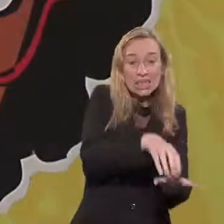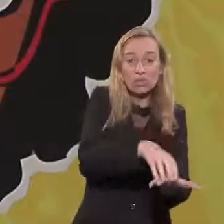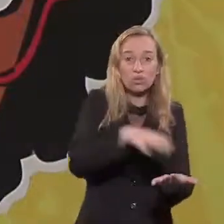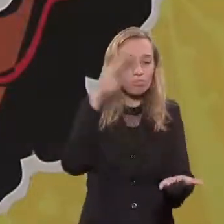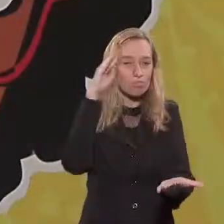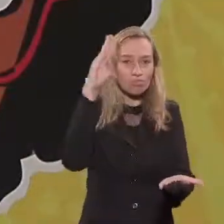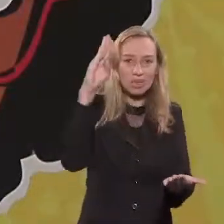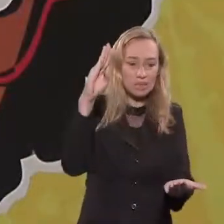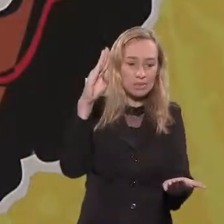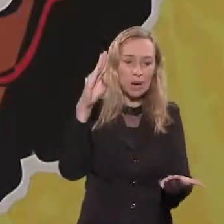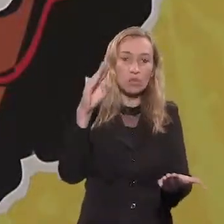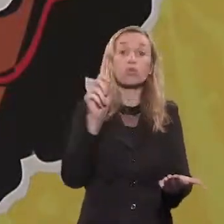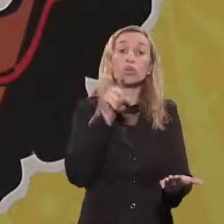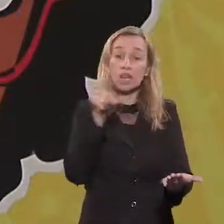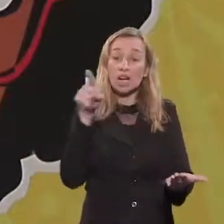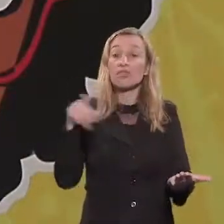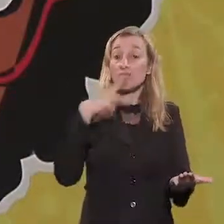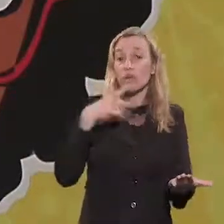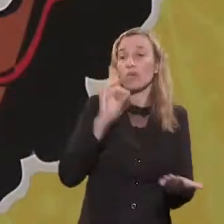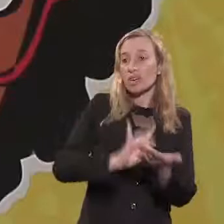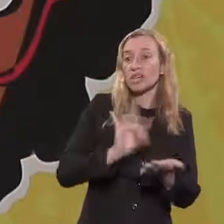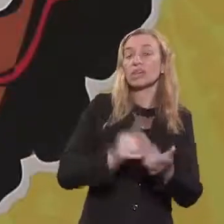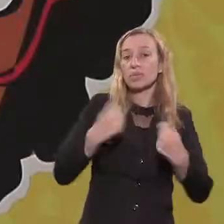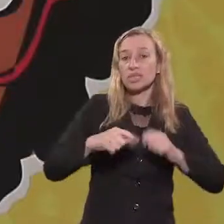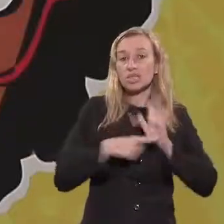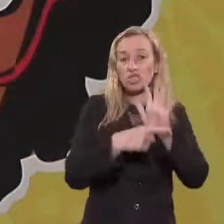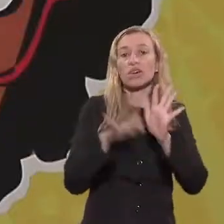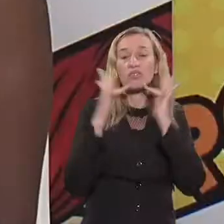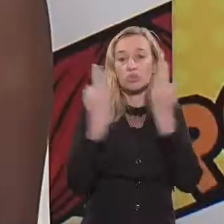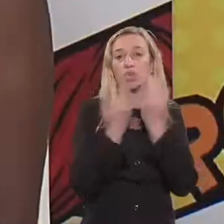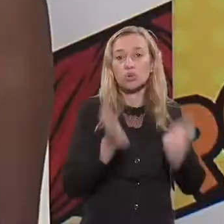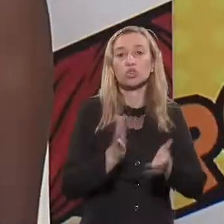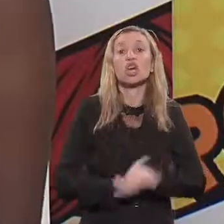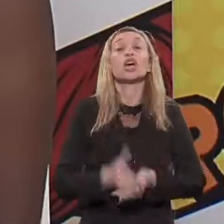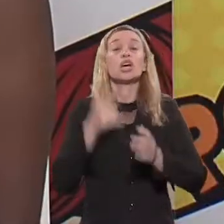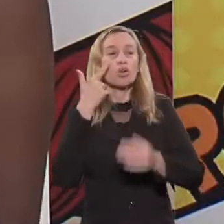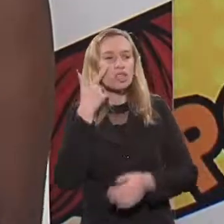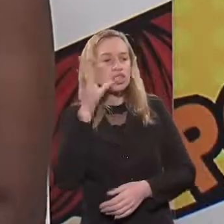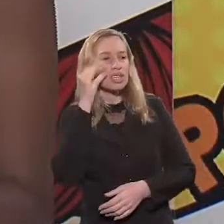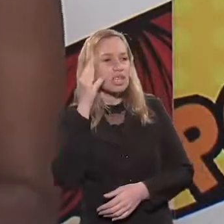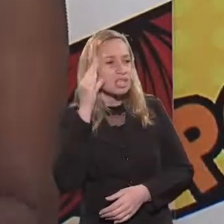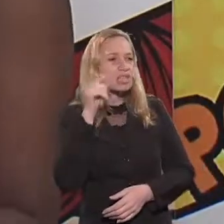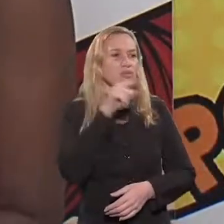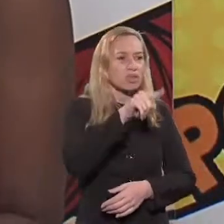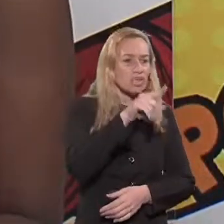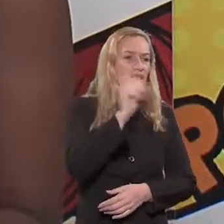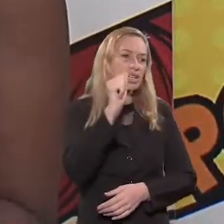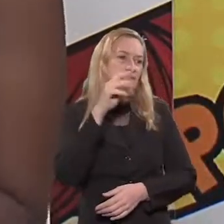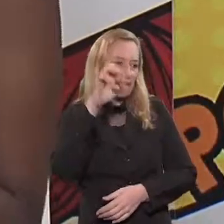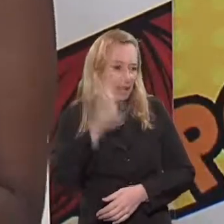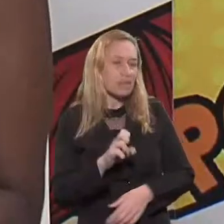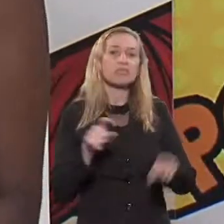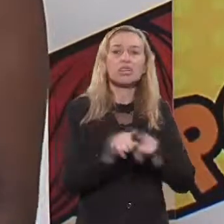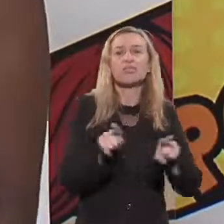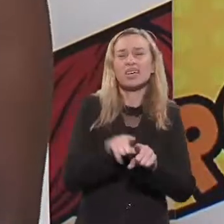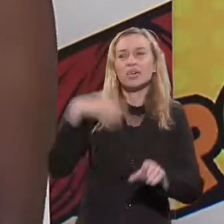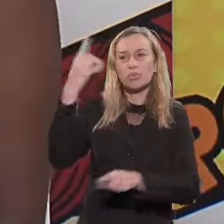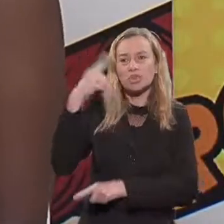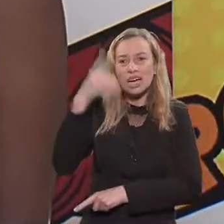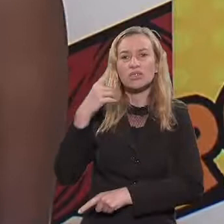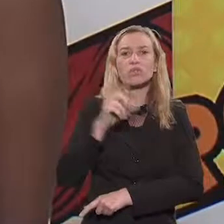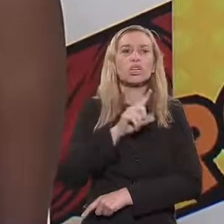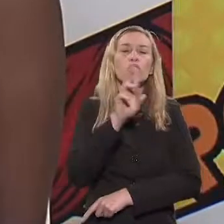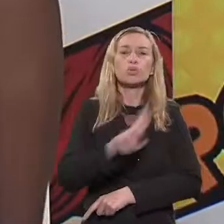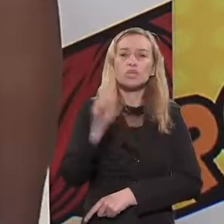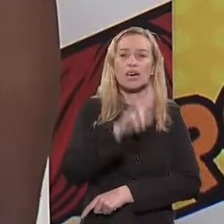específico, a gente luta muito para isso. O que ela disse é verdade, precisamos atender a família hoje. Agora, eu achei interessante que tanto você, Andréia, quanto o senhor, deputado,